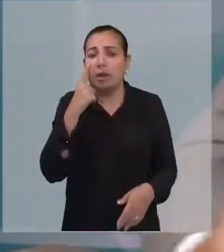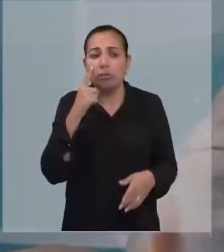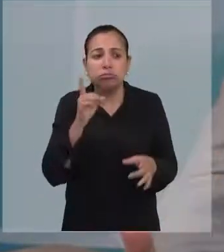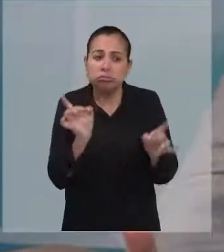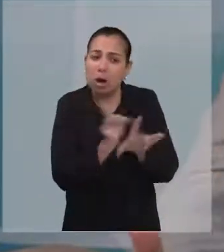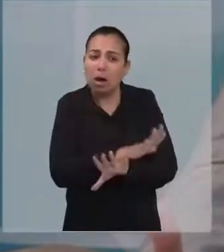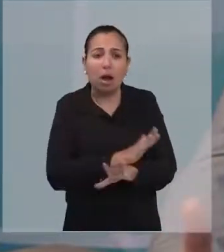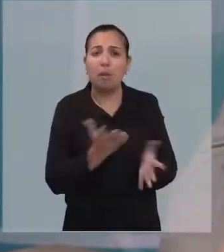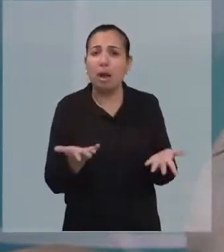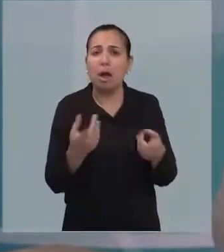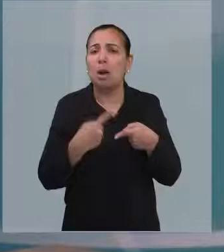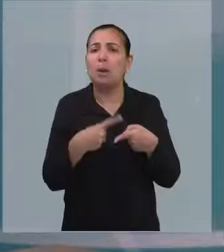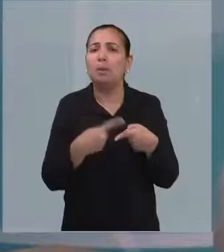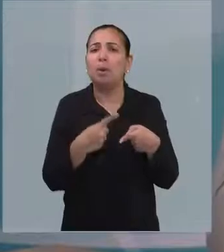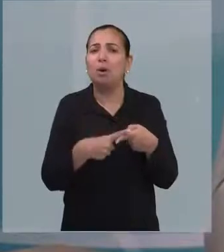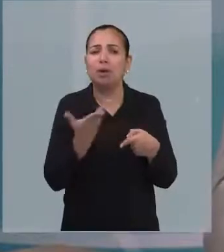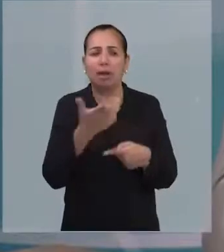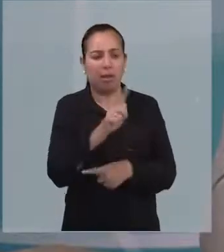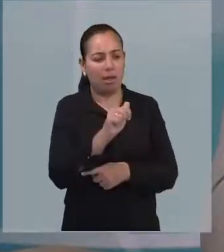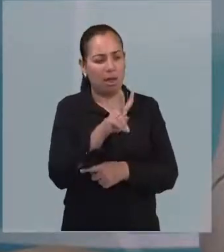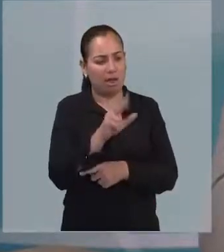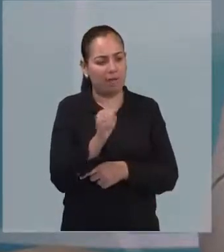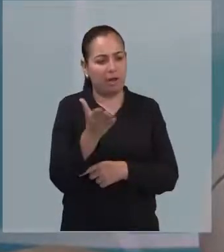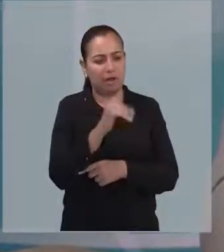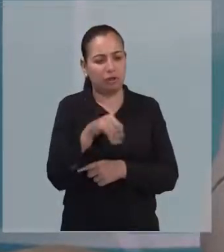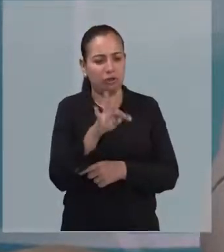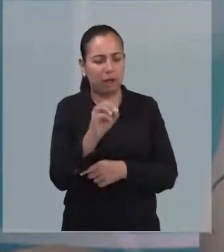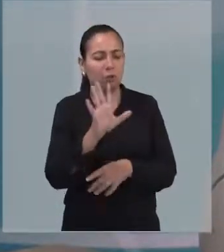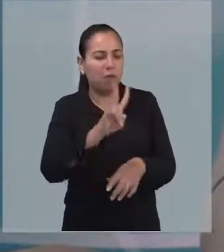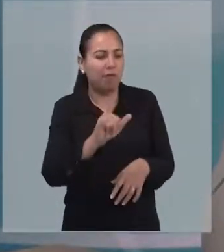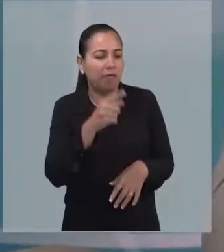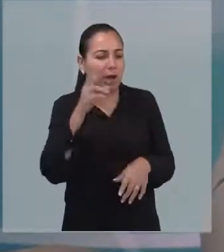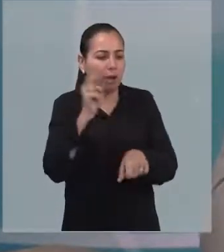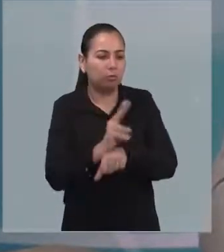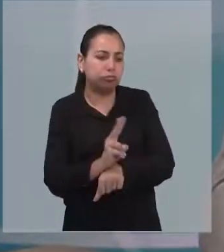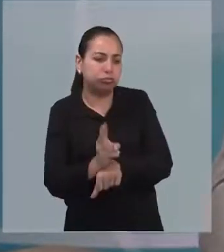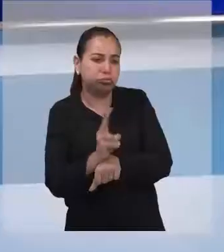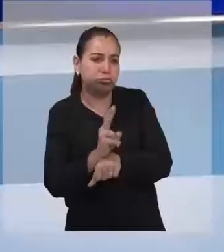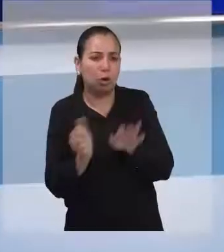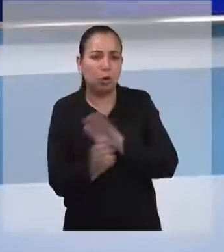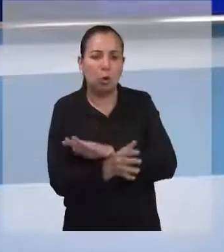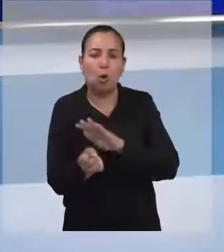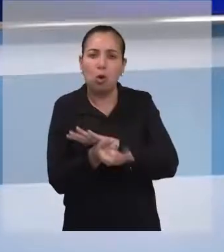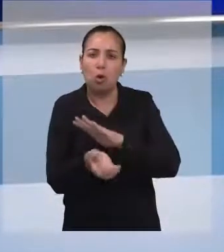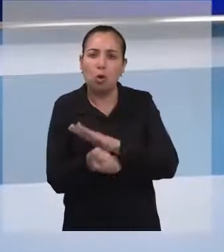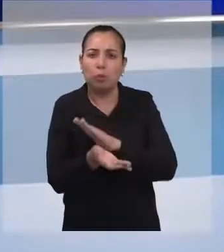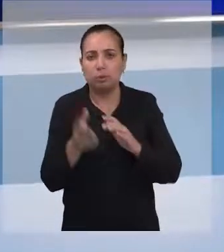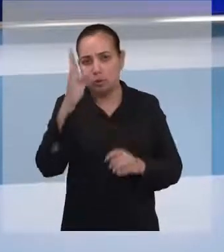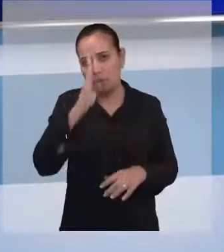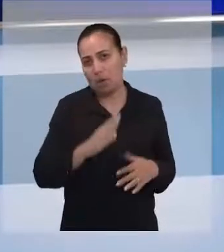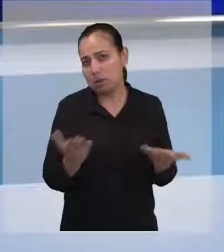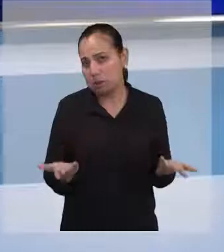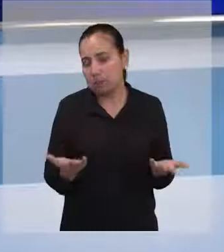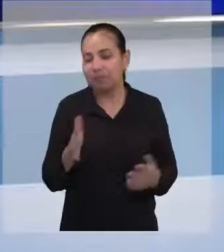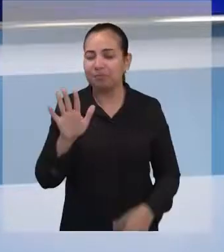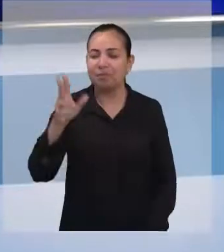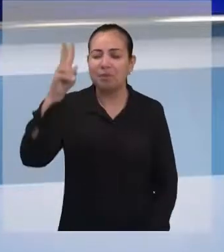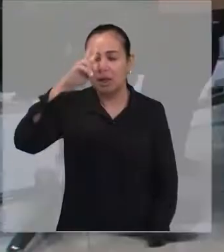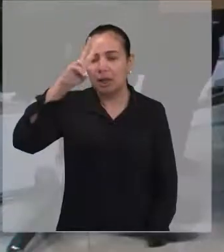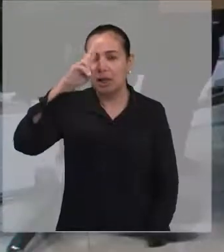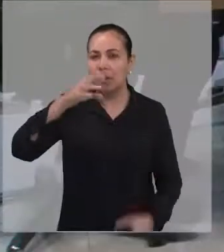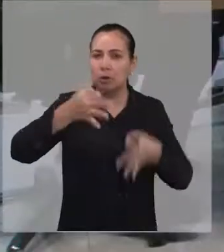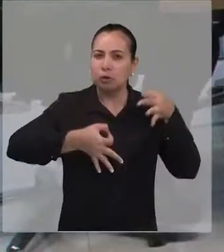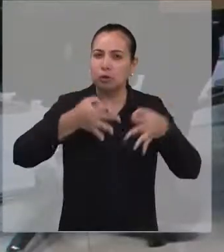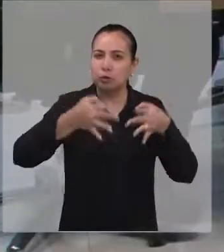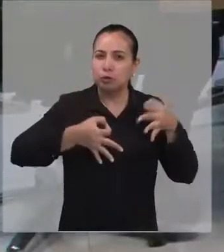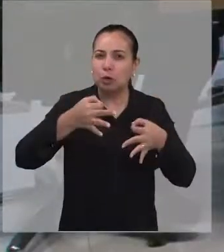deveria terminar. Ou seja, você não pode ter uma operação que vá cuidar da corrupção no Brasil. A propósito disso, o próprio juiz Sérgio Moro, à época, até